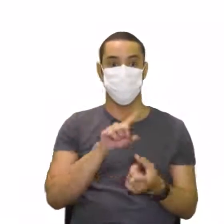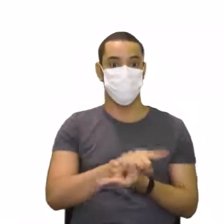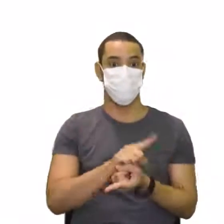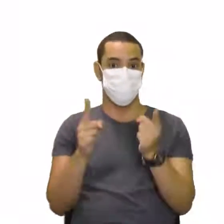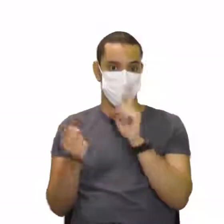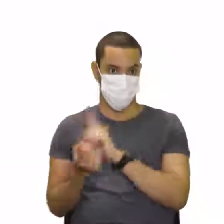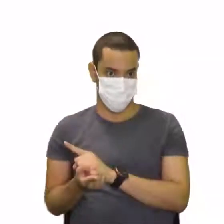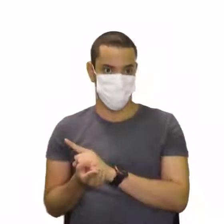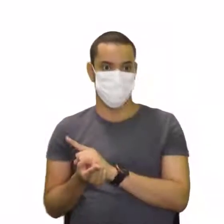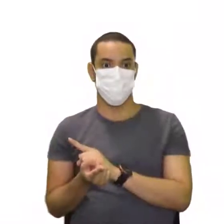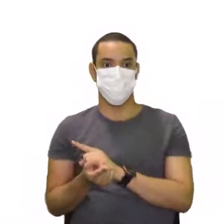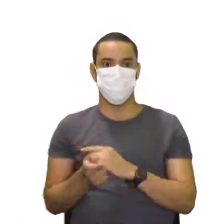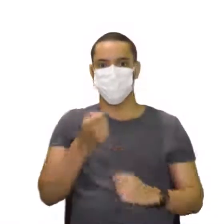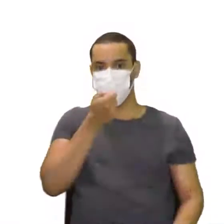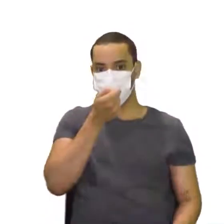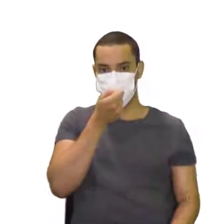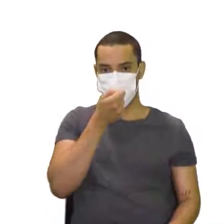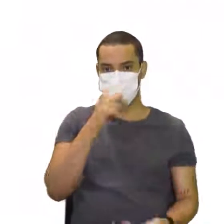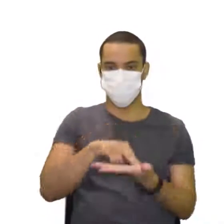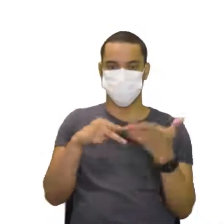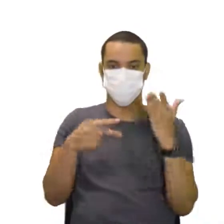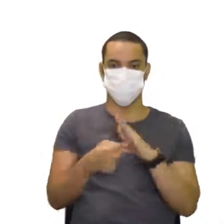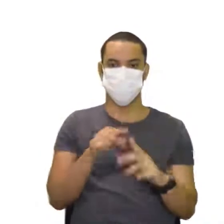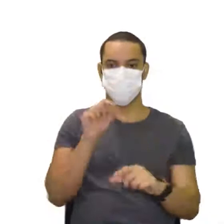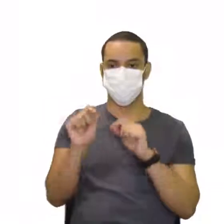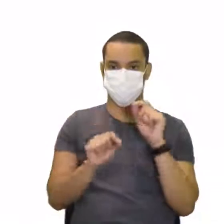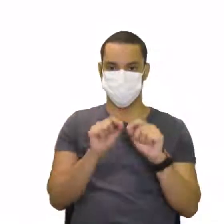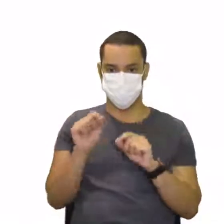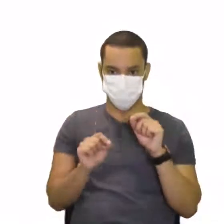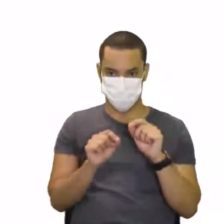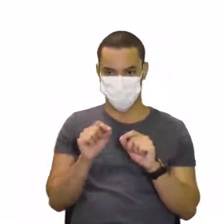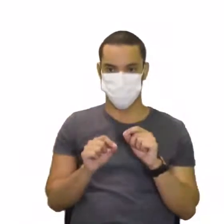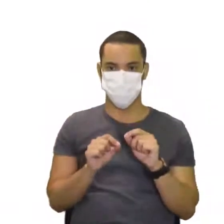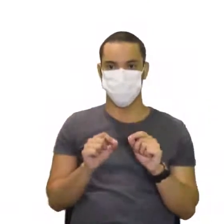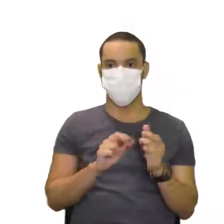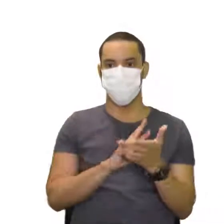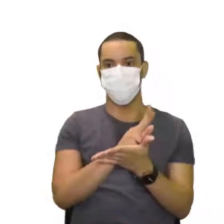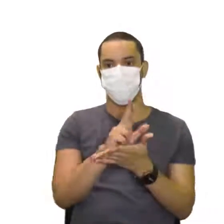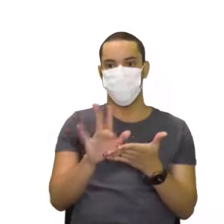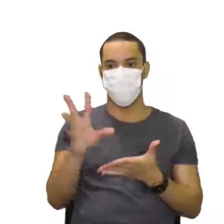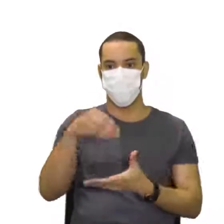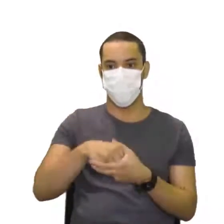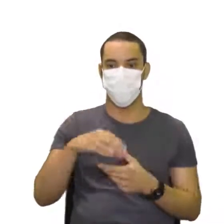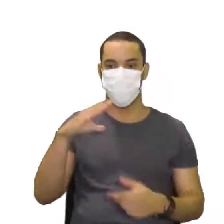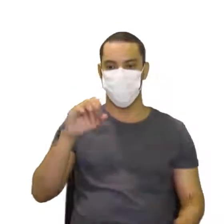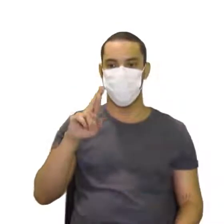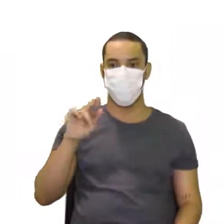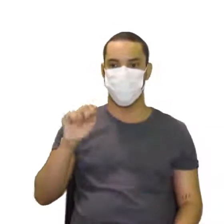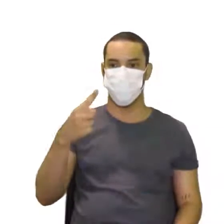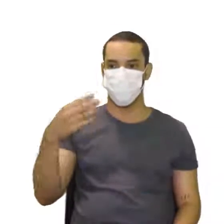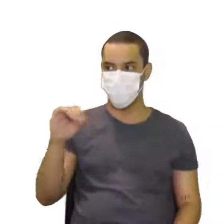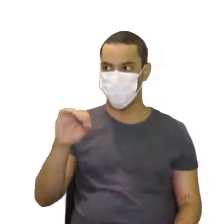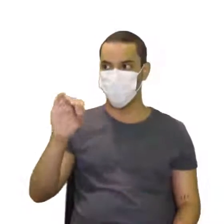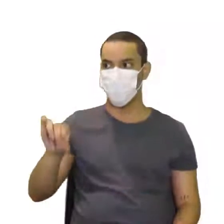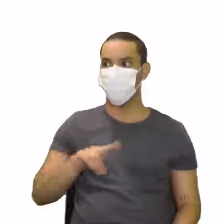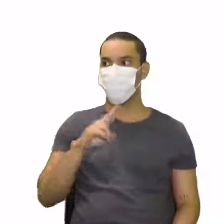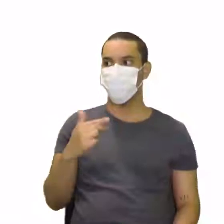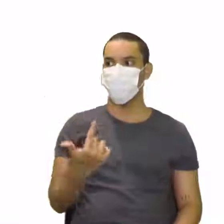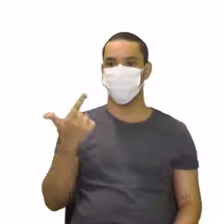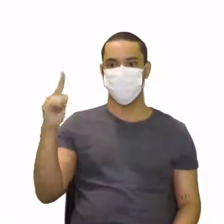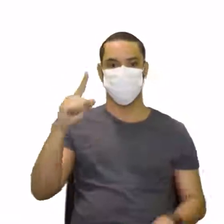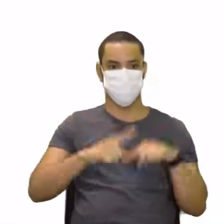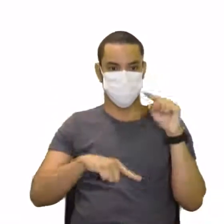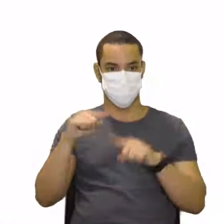contrário. O microfone consiste fundamentalmente em grânulos de carvão ou outro